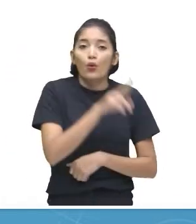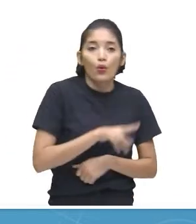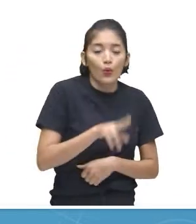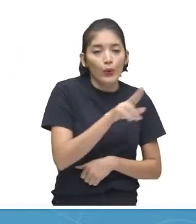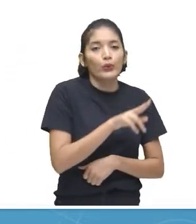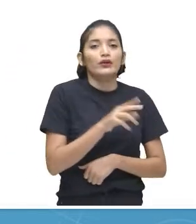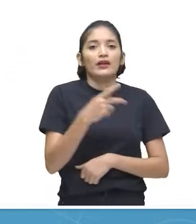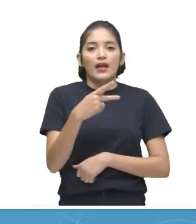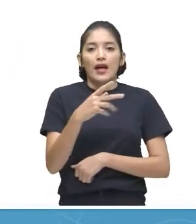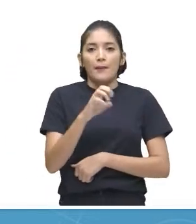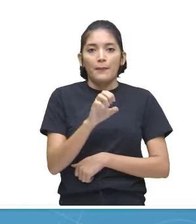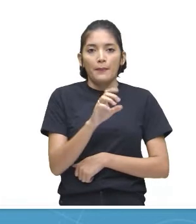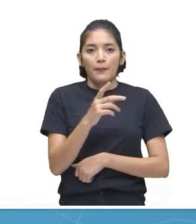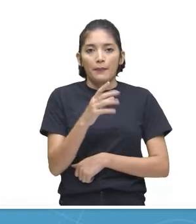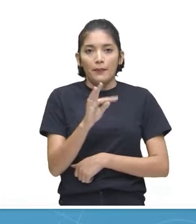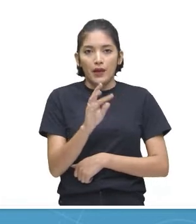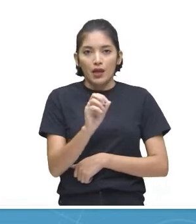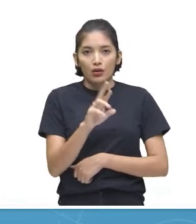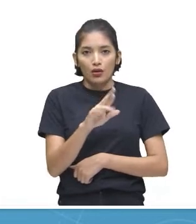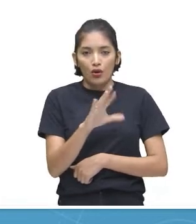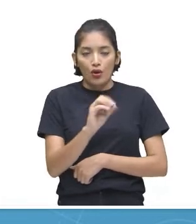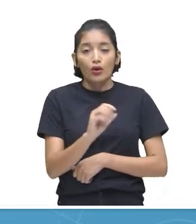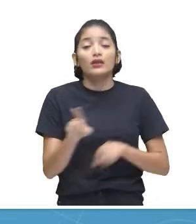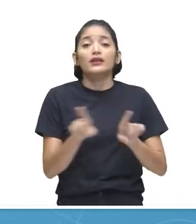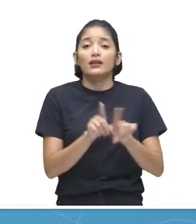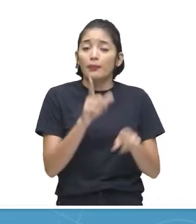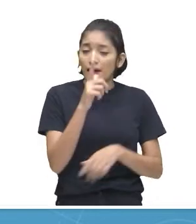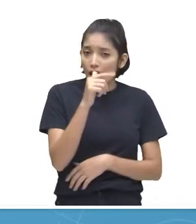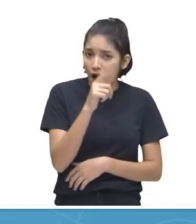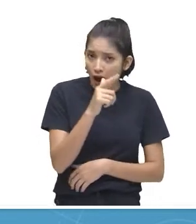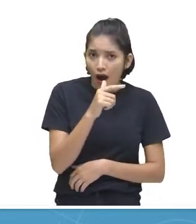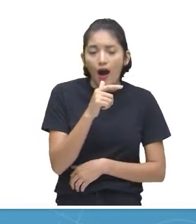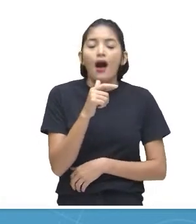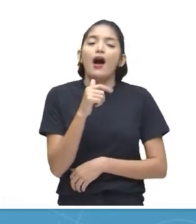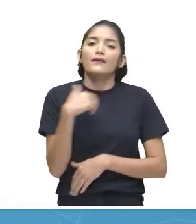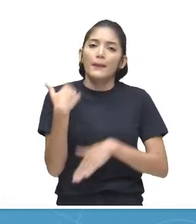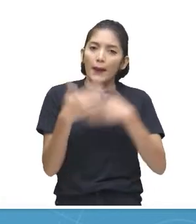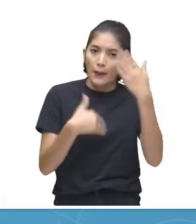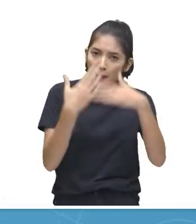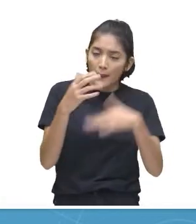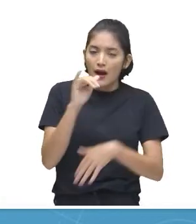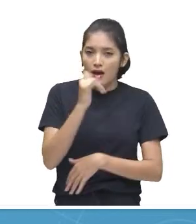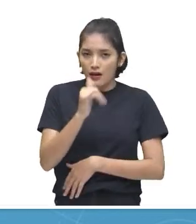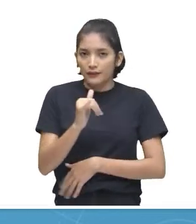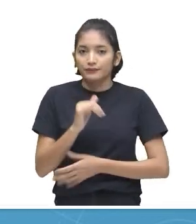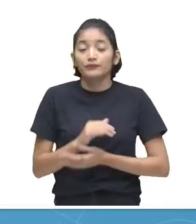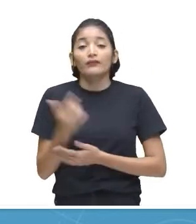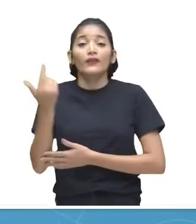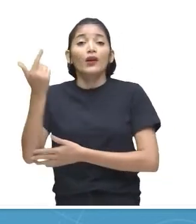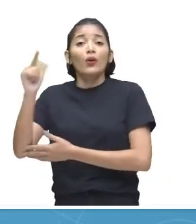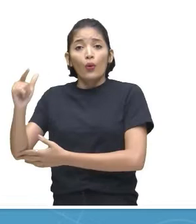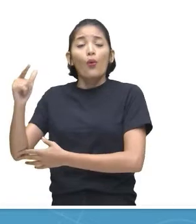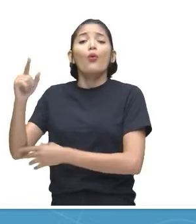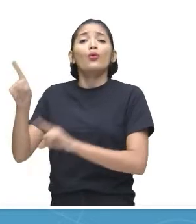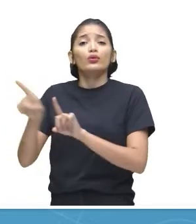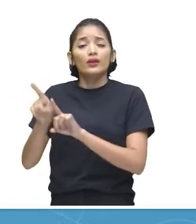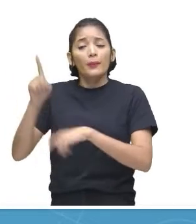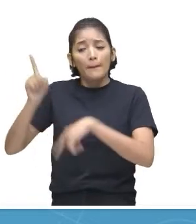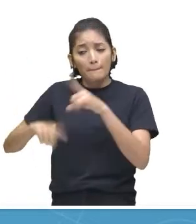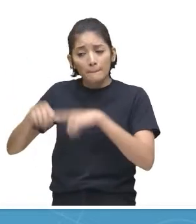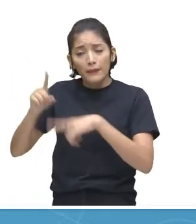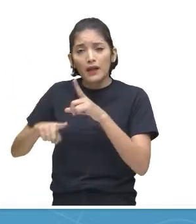né? O uso da própria água para poder produzir energia elétrica. E outros produtos químicos também vão